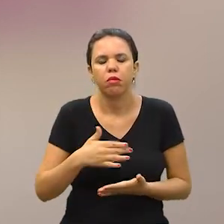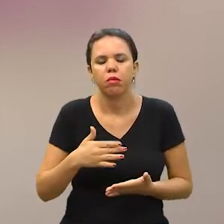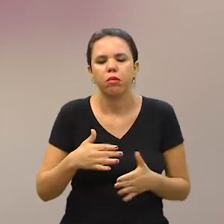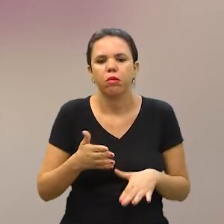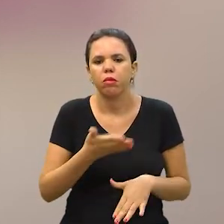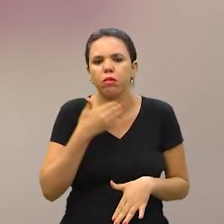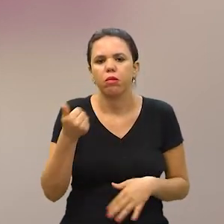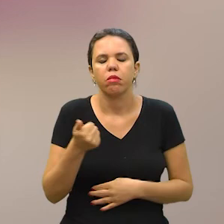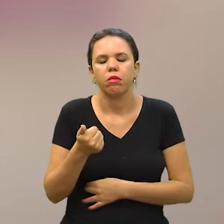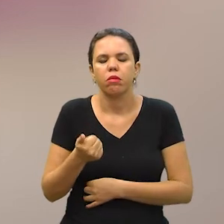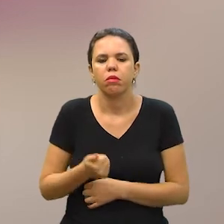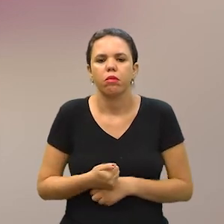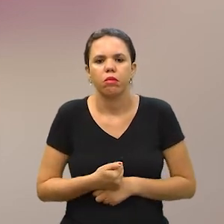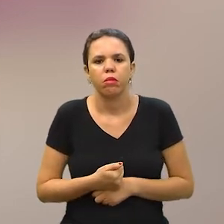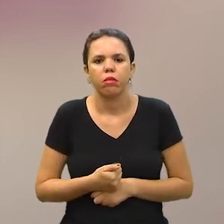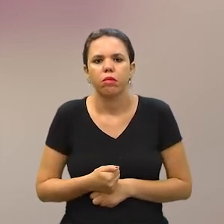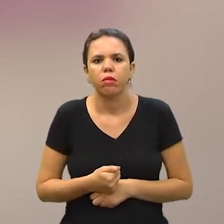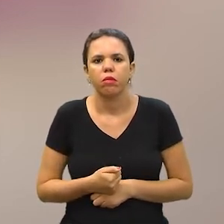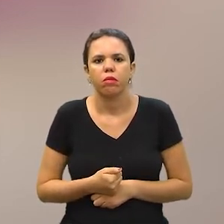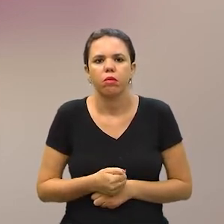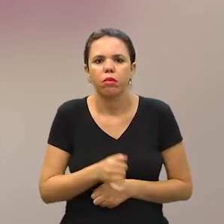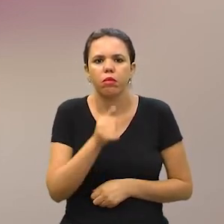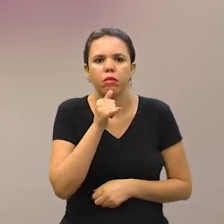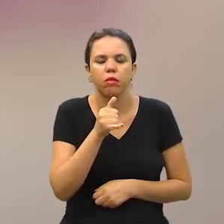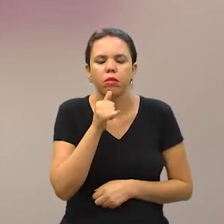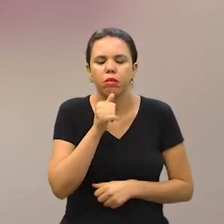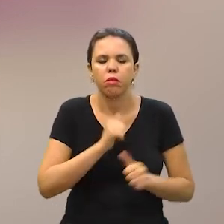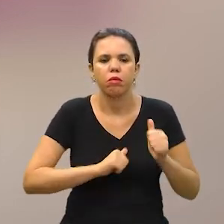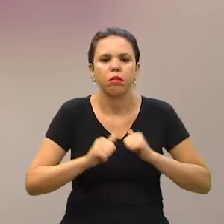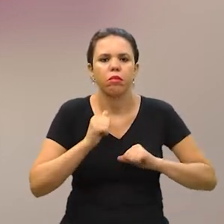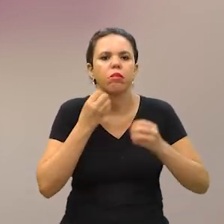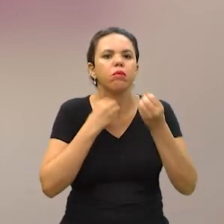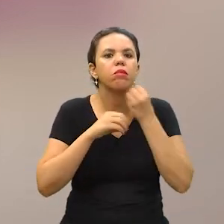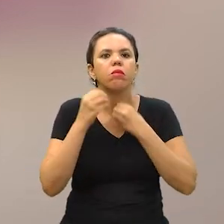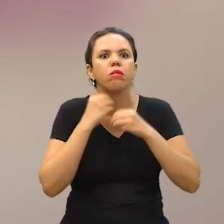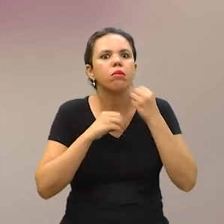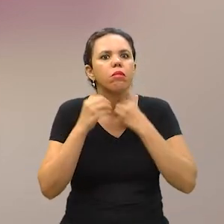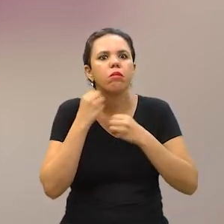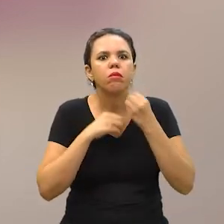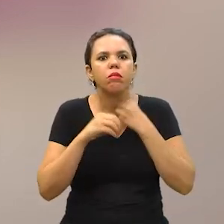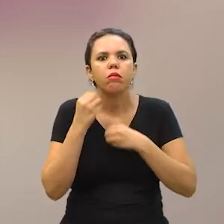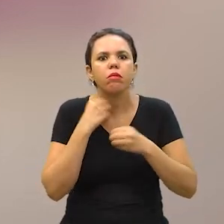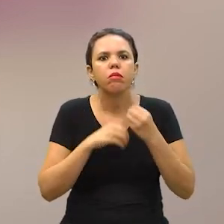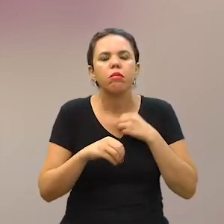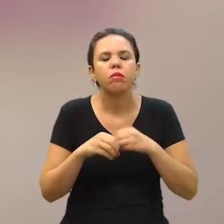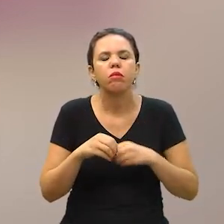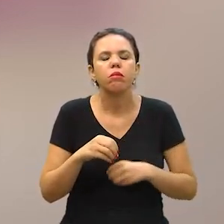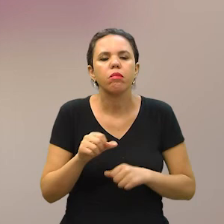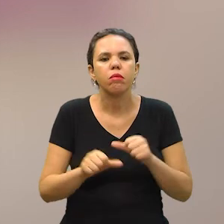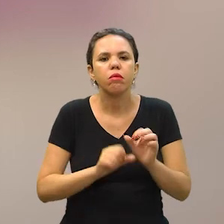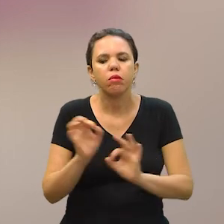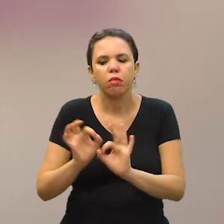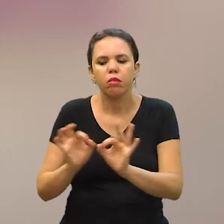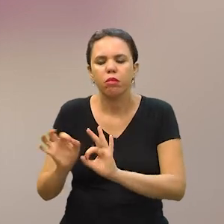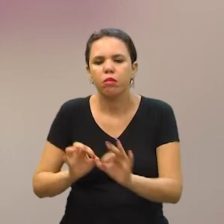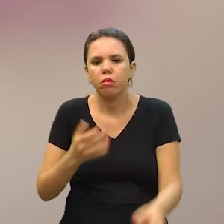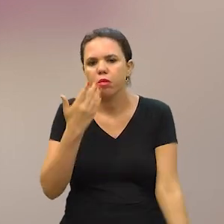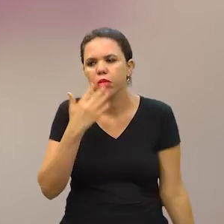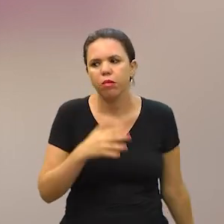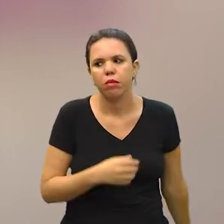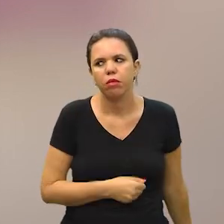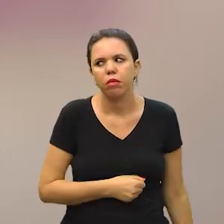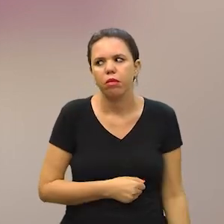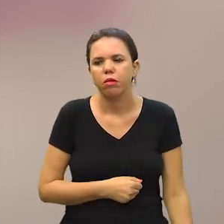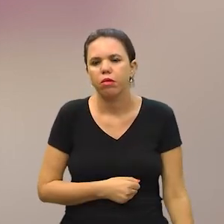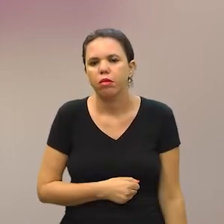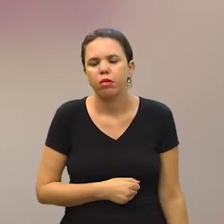a ficar melhor, libera, por exemplo, a endorfina, um pouquinho de adrenalina, então dá aquela autorregulada para a criança,